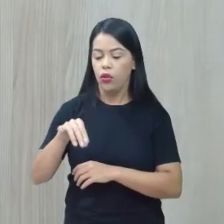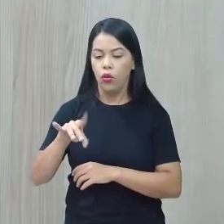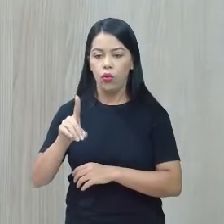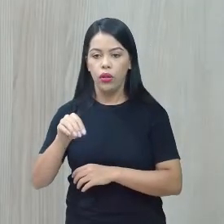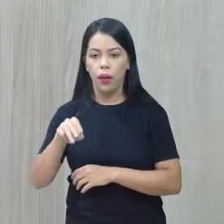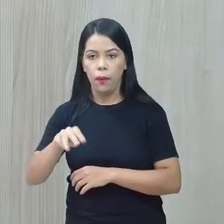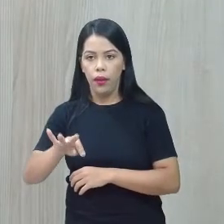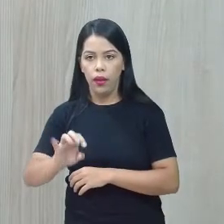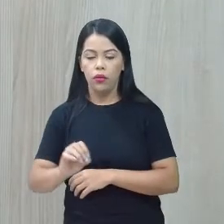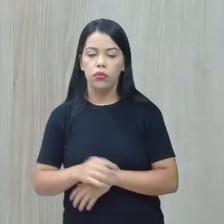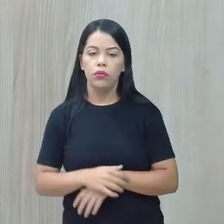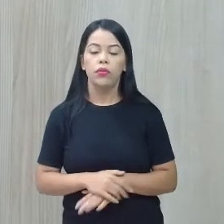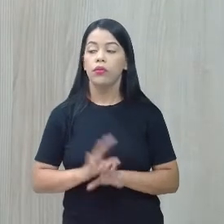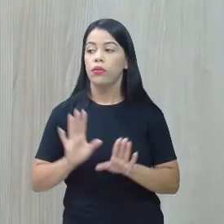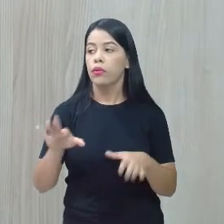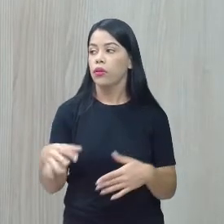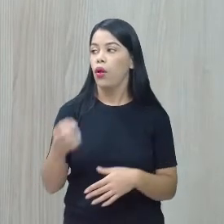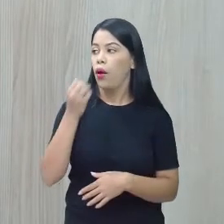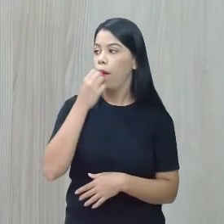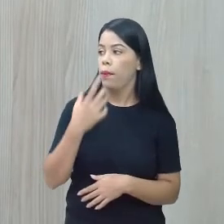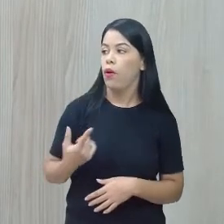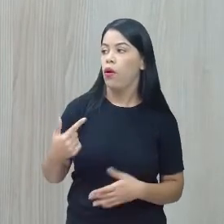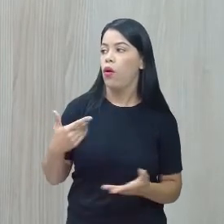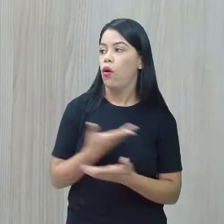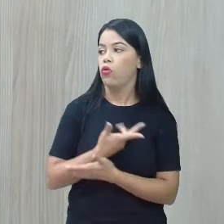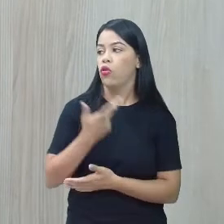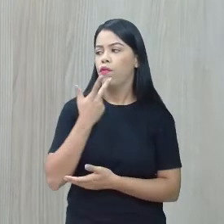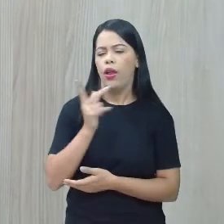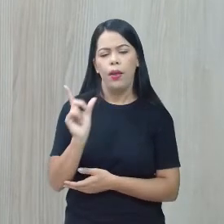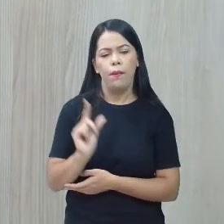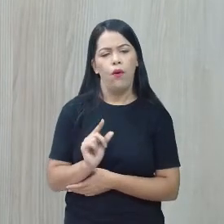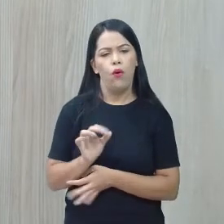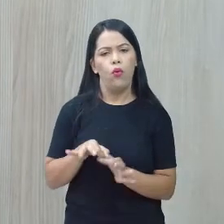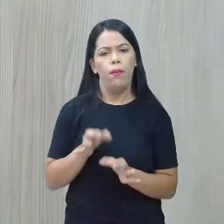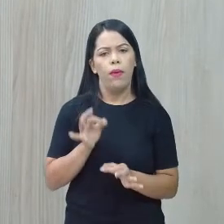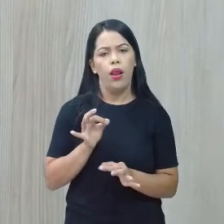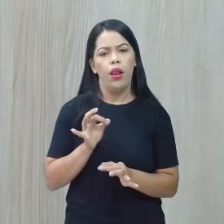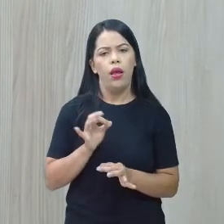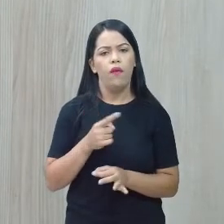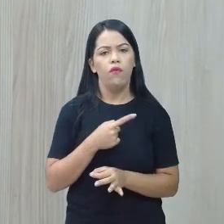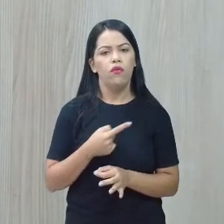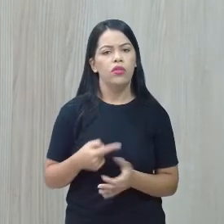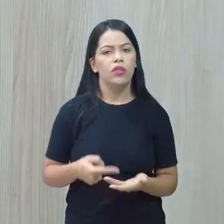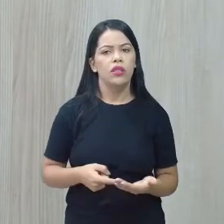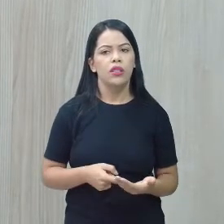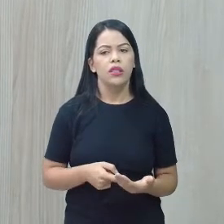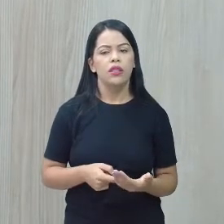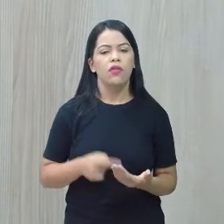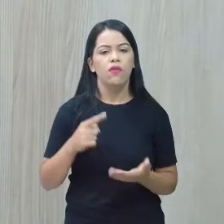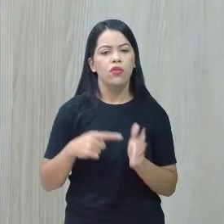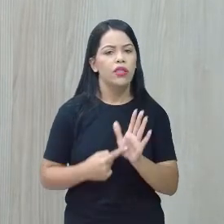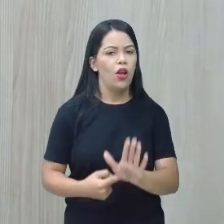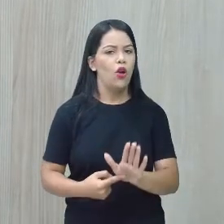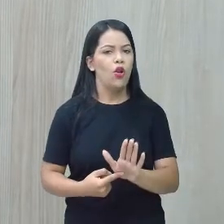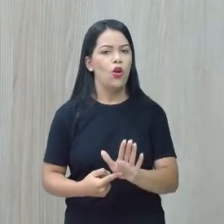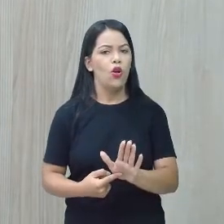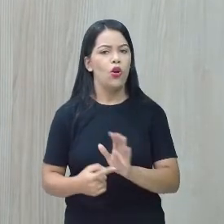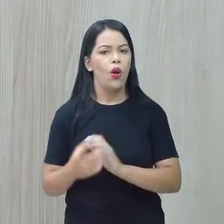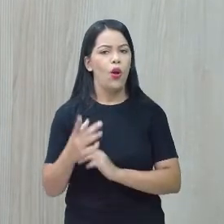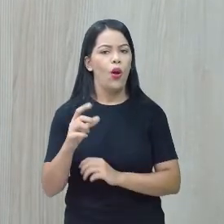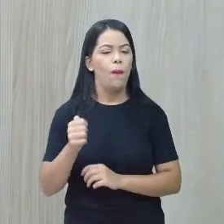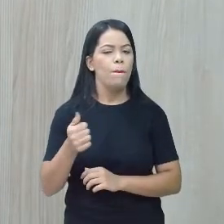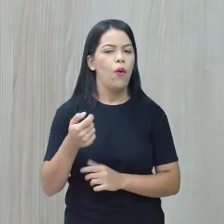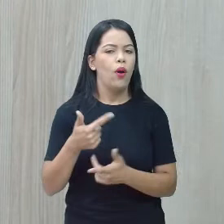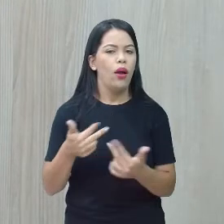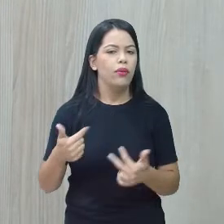Bom, hoje eu falei pouco. E foi? Foi, tá você certo. colocou pouco negocinho subindo aí do chat. Bom,